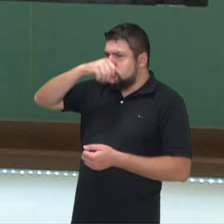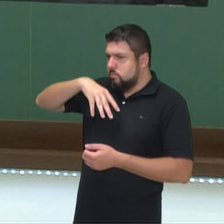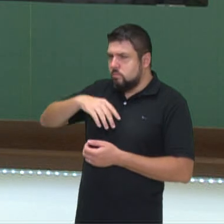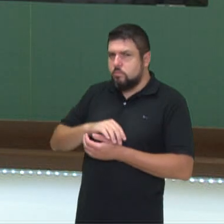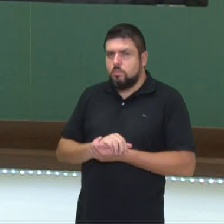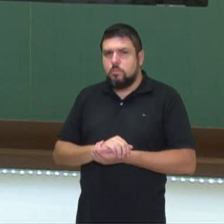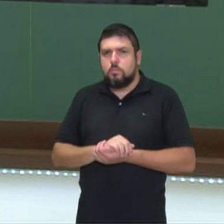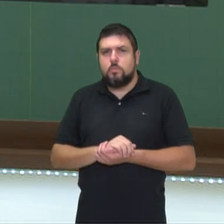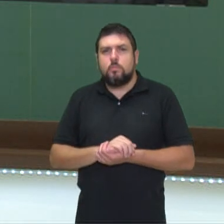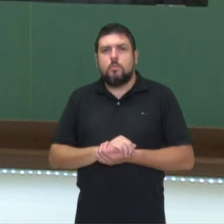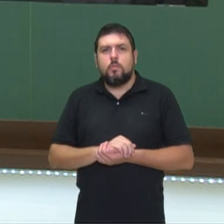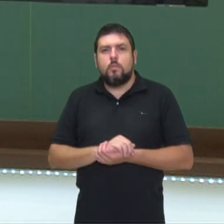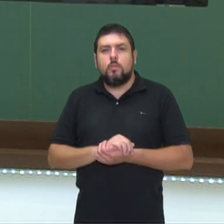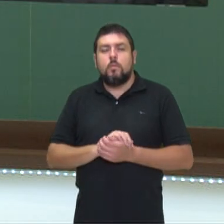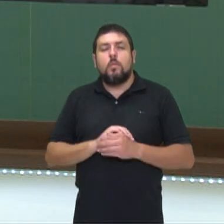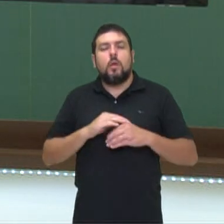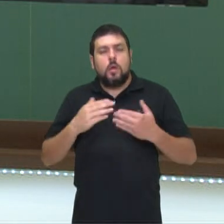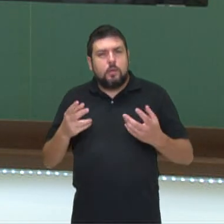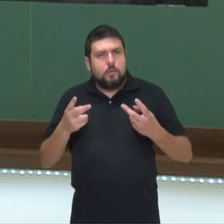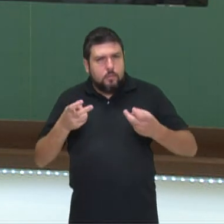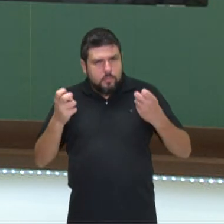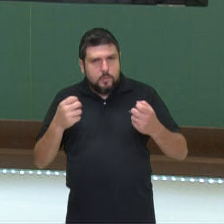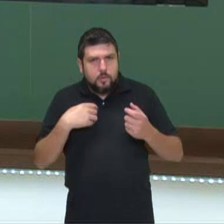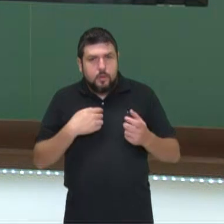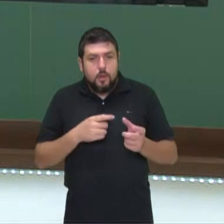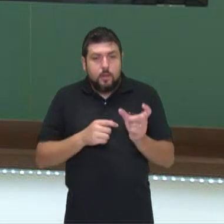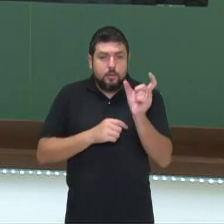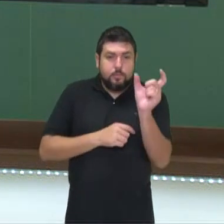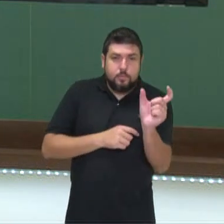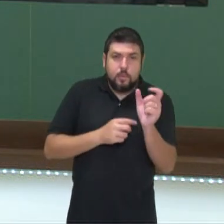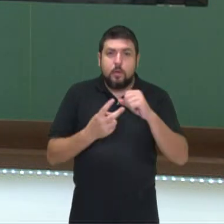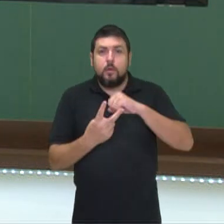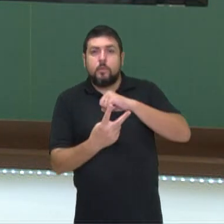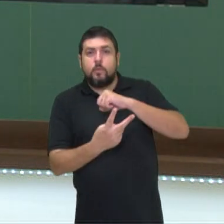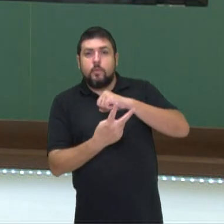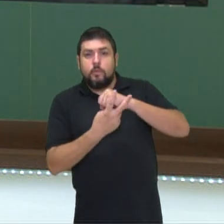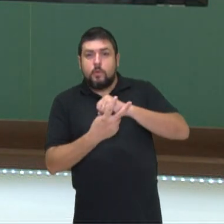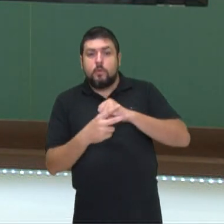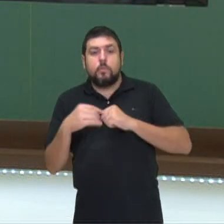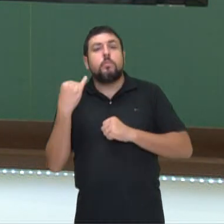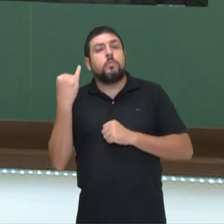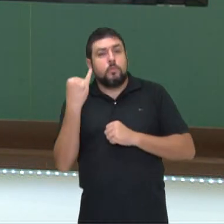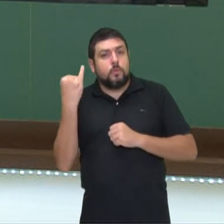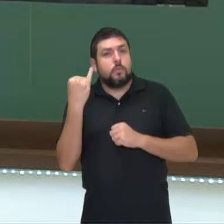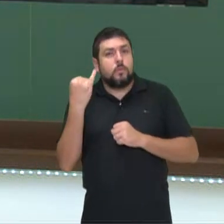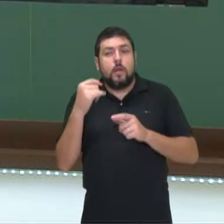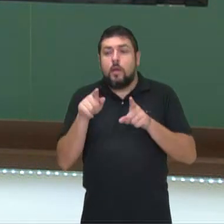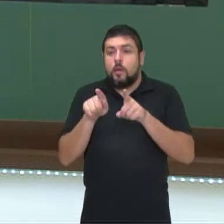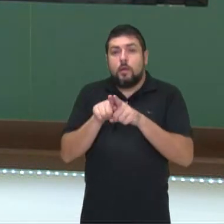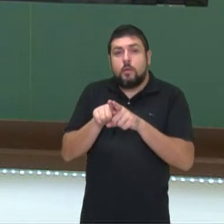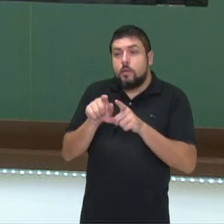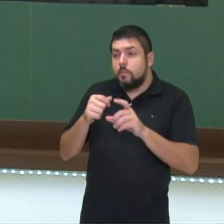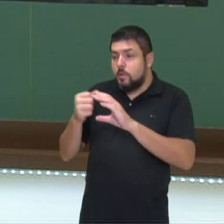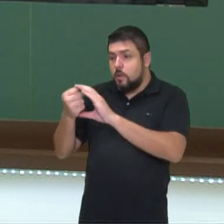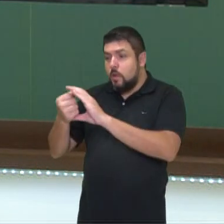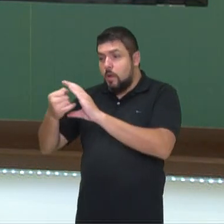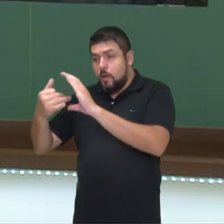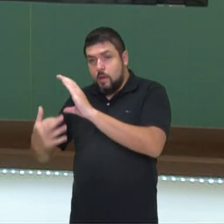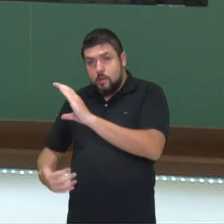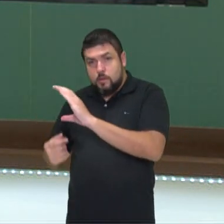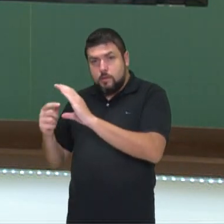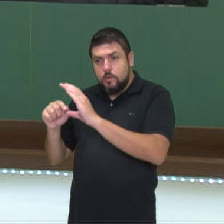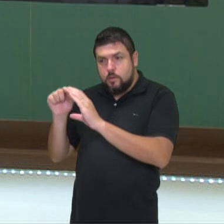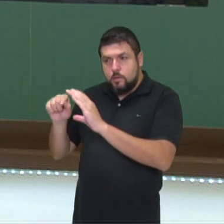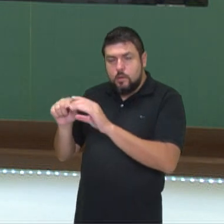antissociais, outros núcleos. Então, as orações têm 2 núcleos, no caso a última tem 3, por causa do predicativo que se repetiu mais